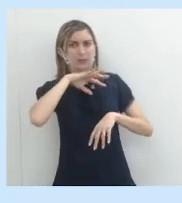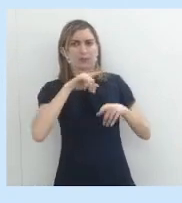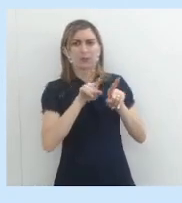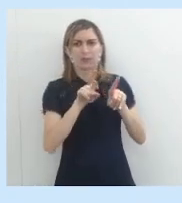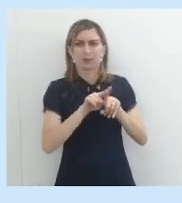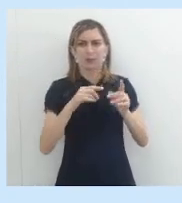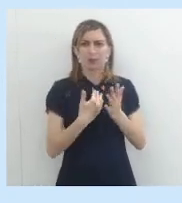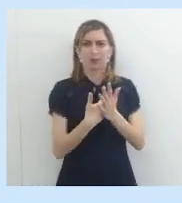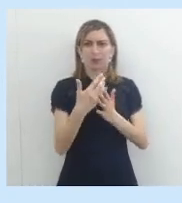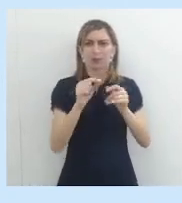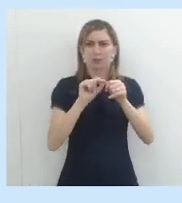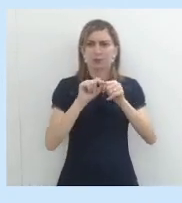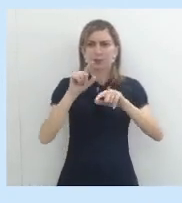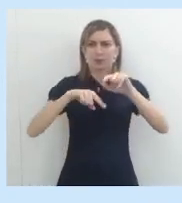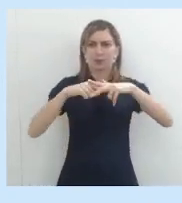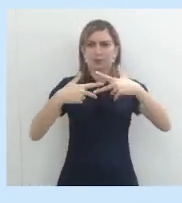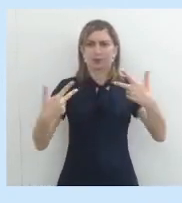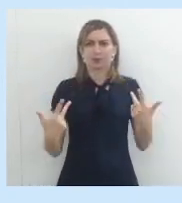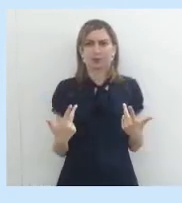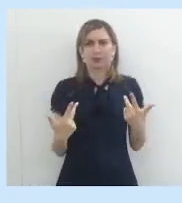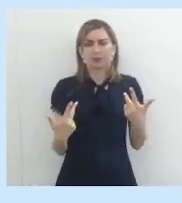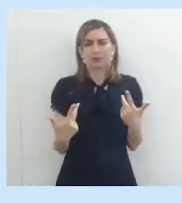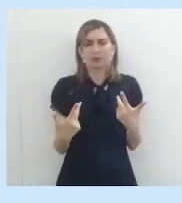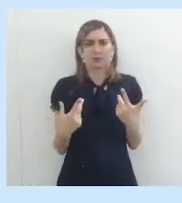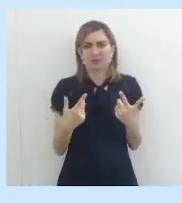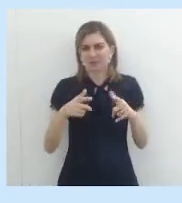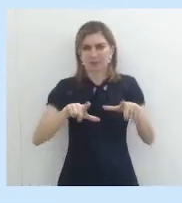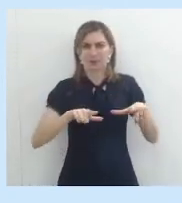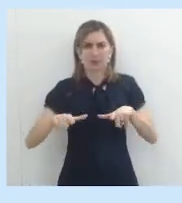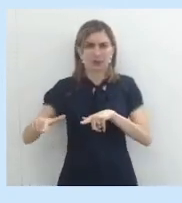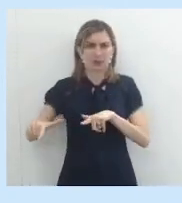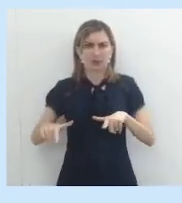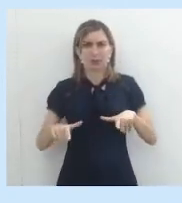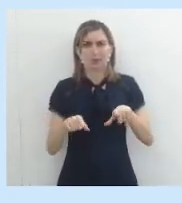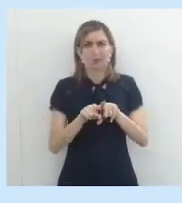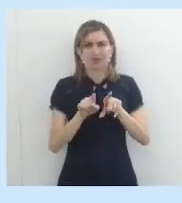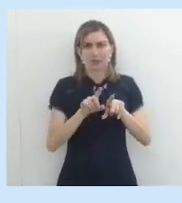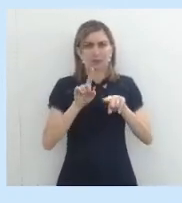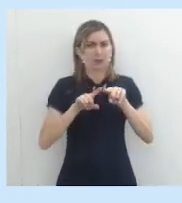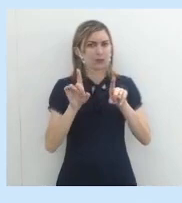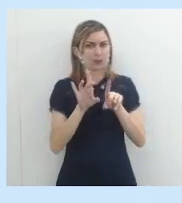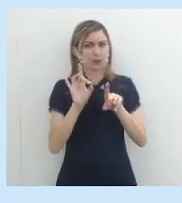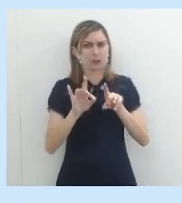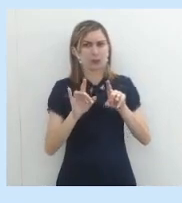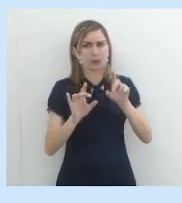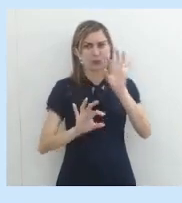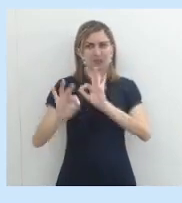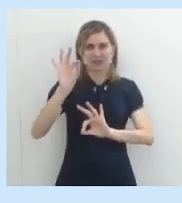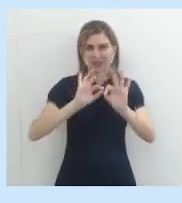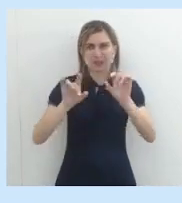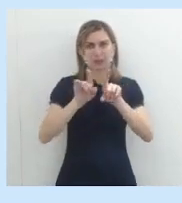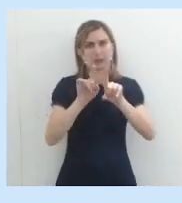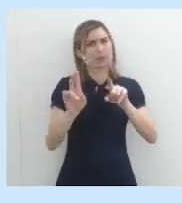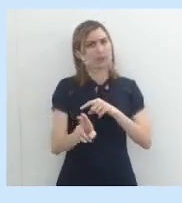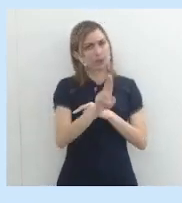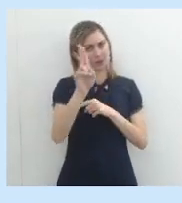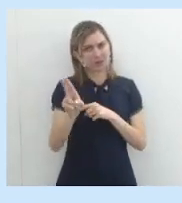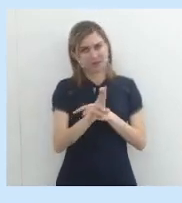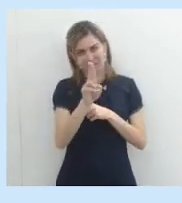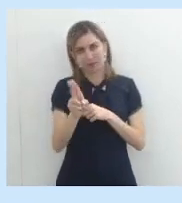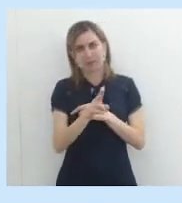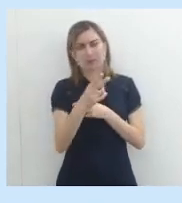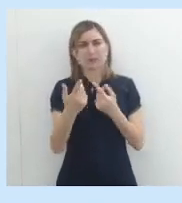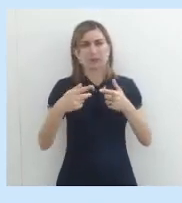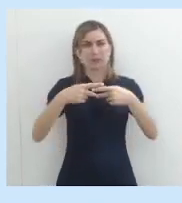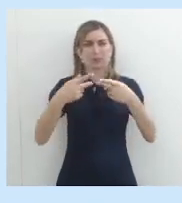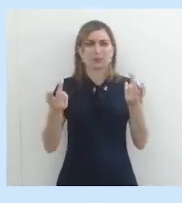produzir objetos, né, com a cerâmica, também não só para enfeitar, mas também para eles utilizarem, né,